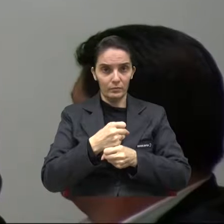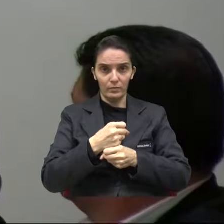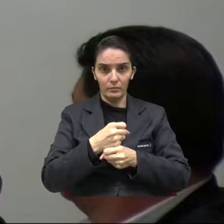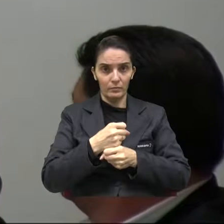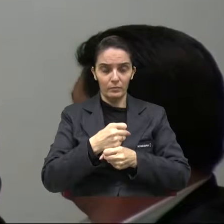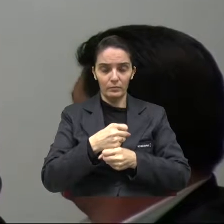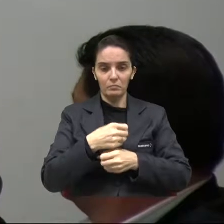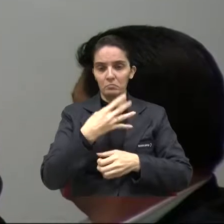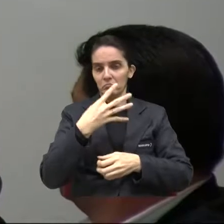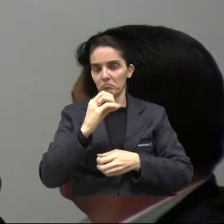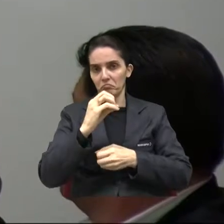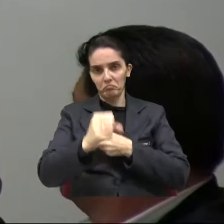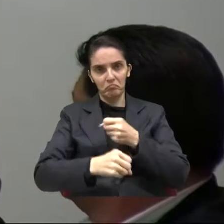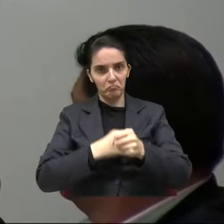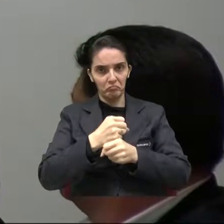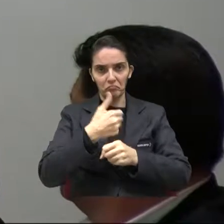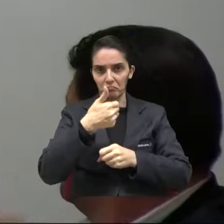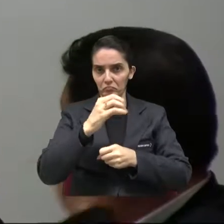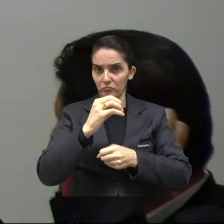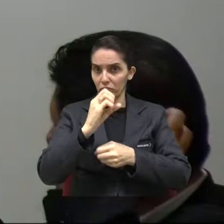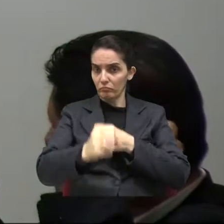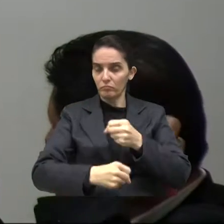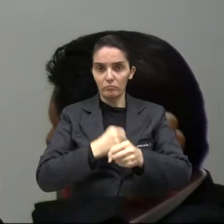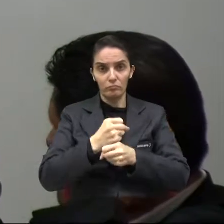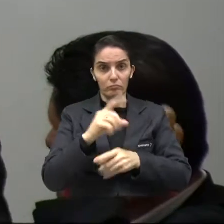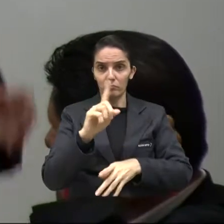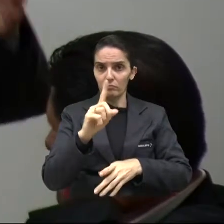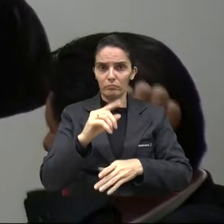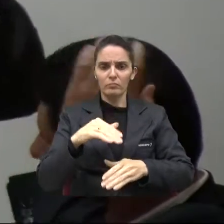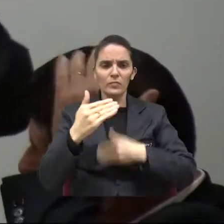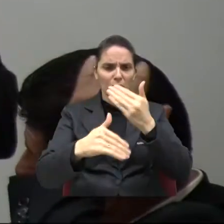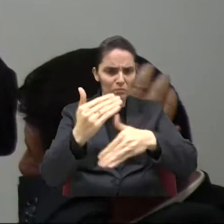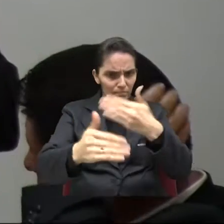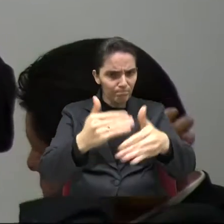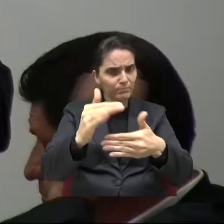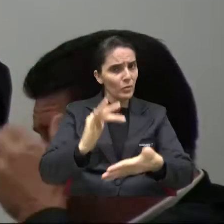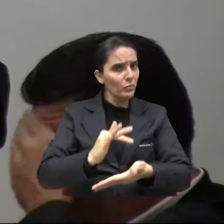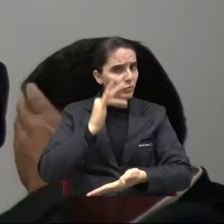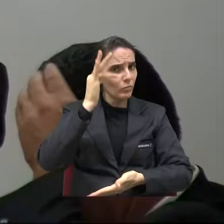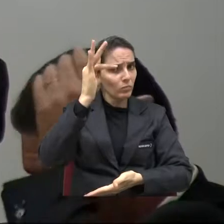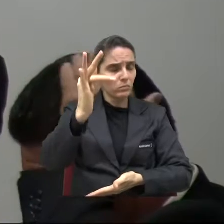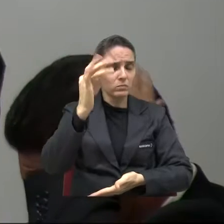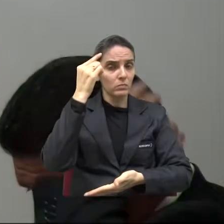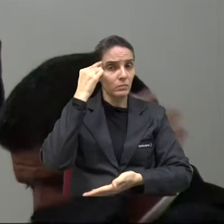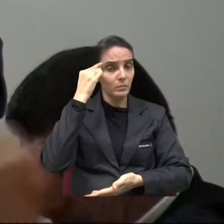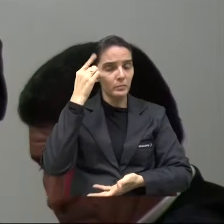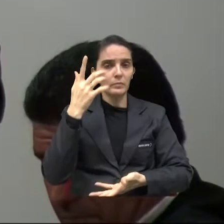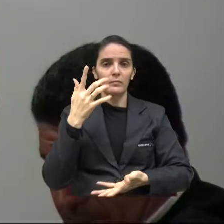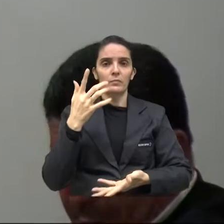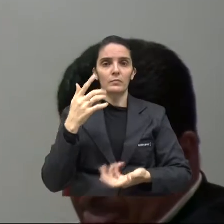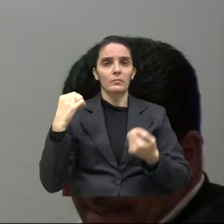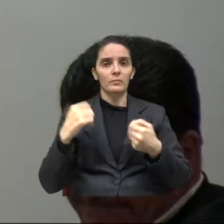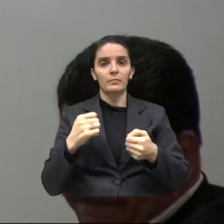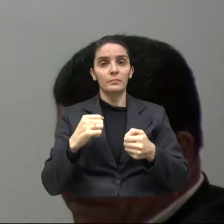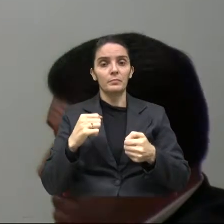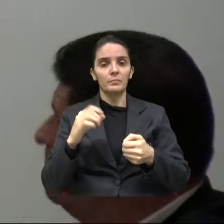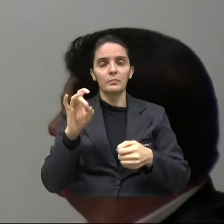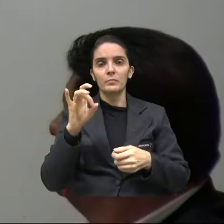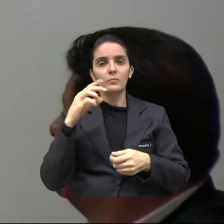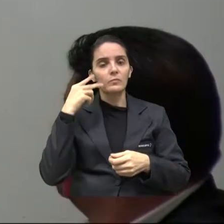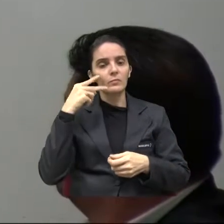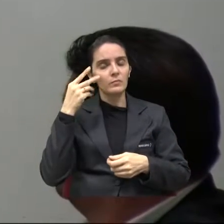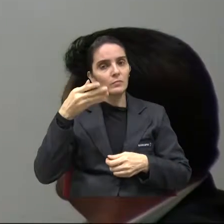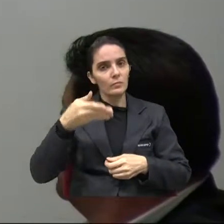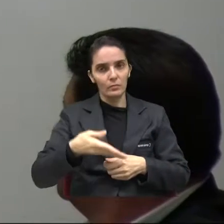e para 4, 5 legislaturas. Porque nós temos que ter projetos que não dependam de nós aqui, vereadores,